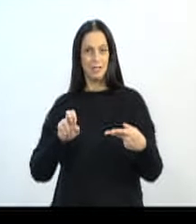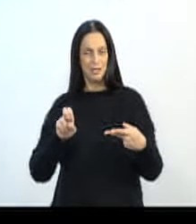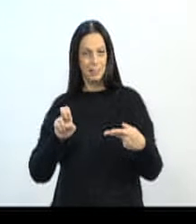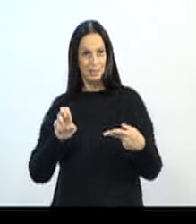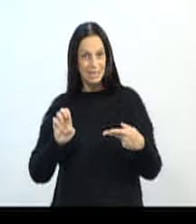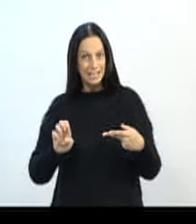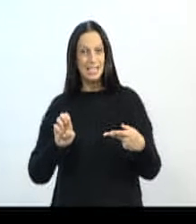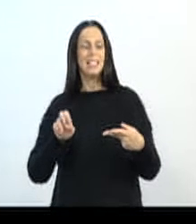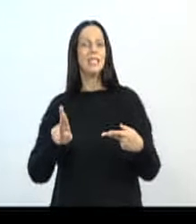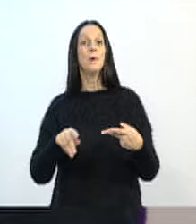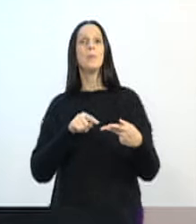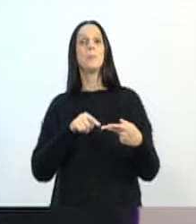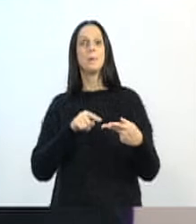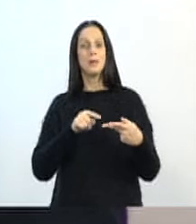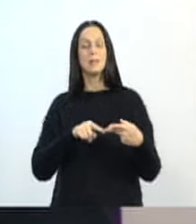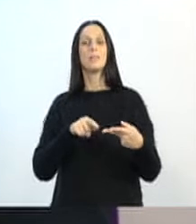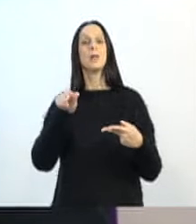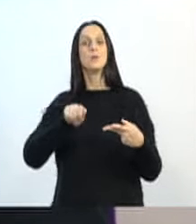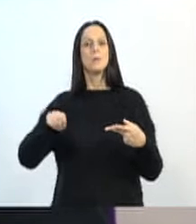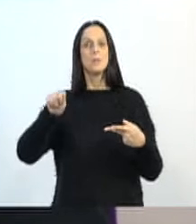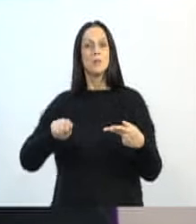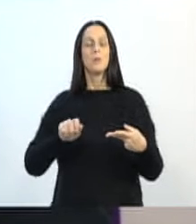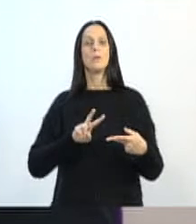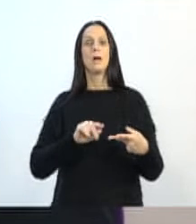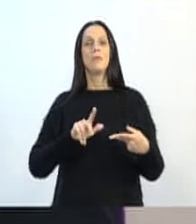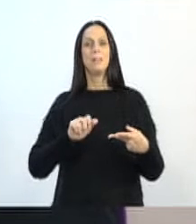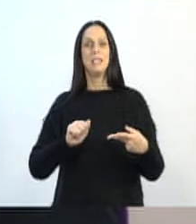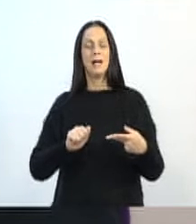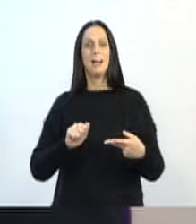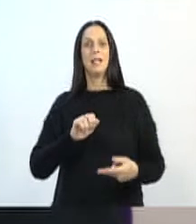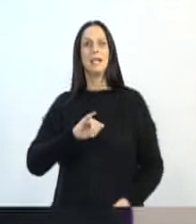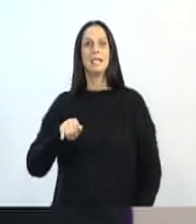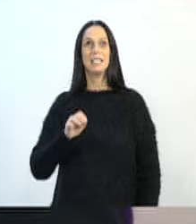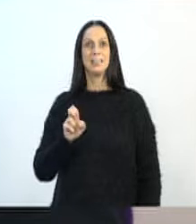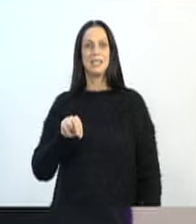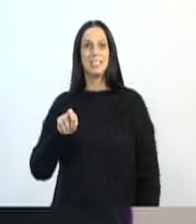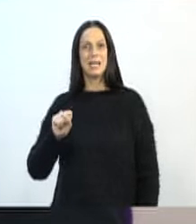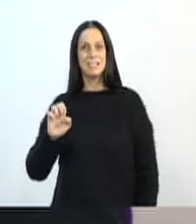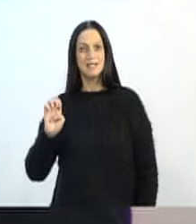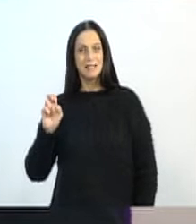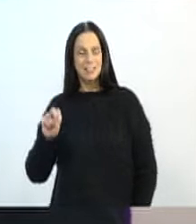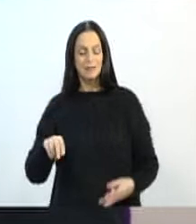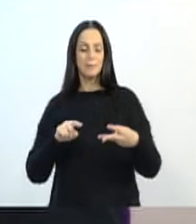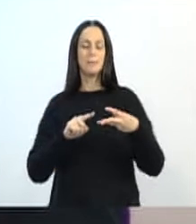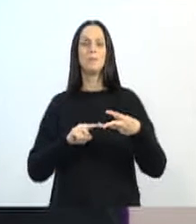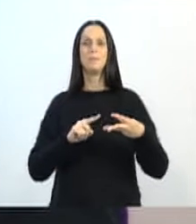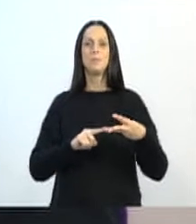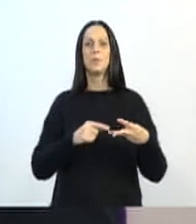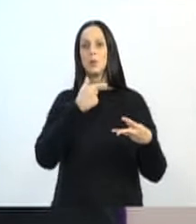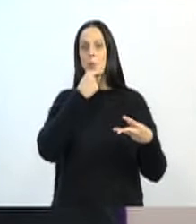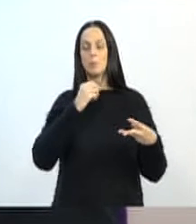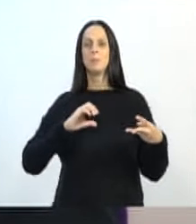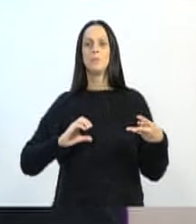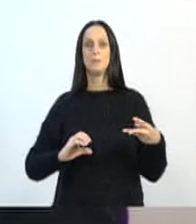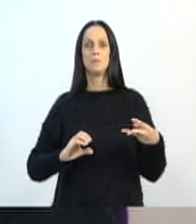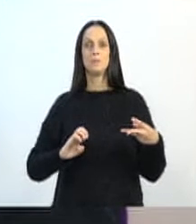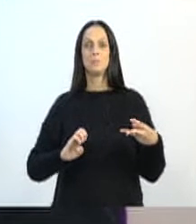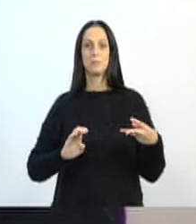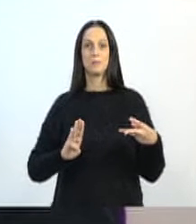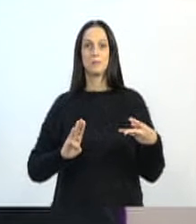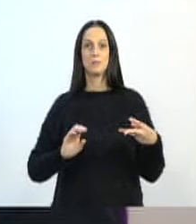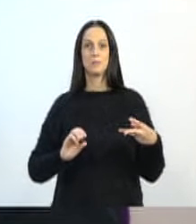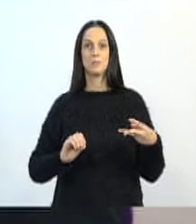da Vilianze, e nosso amigo Cebolinha, da Carlos Krieger. Uma